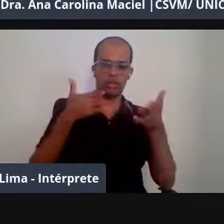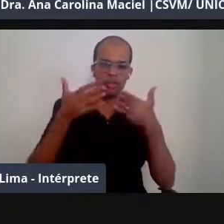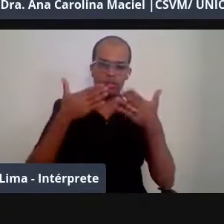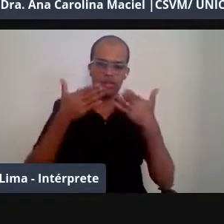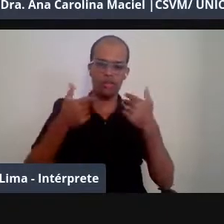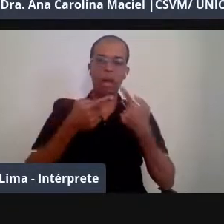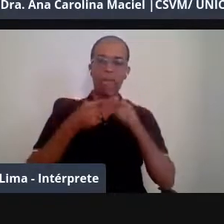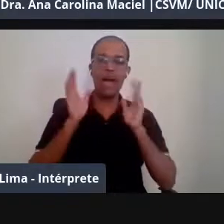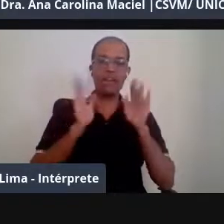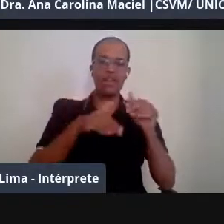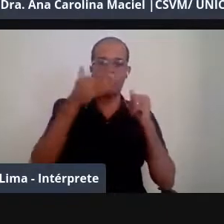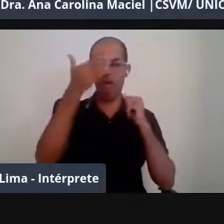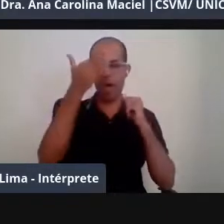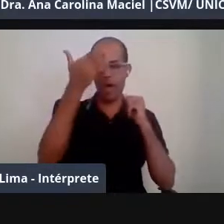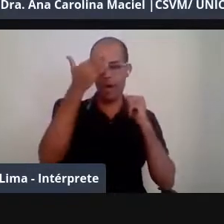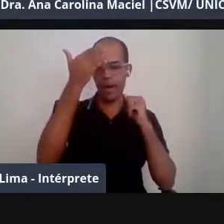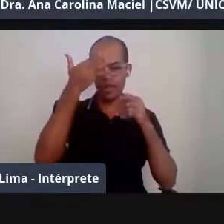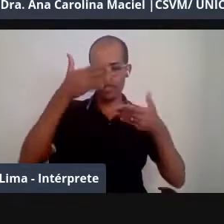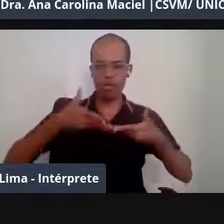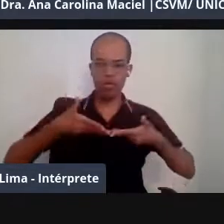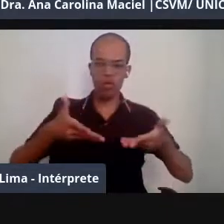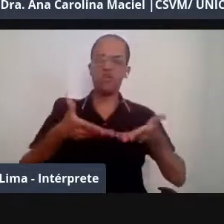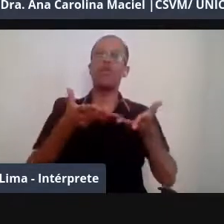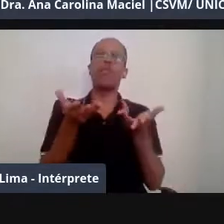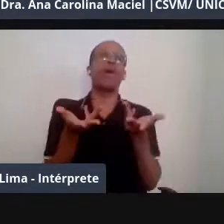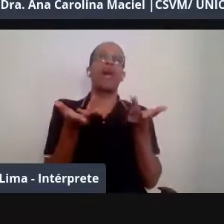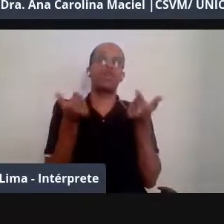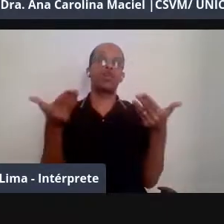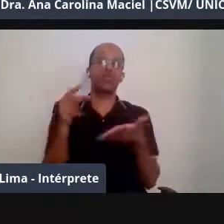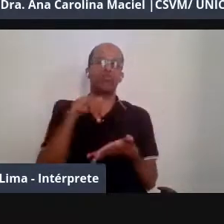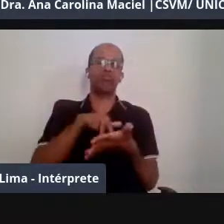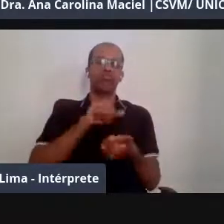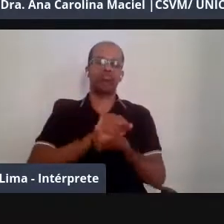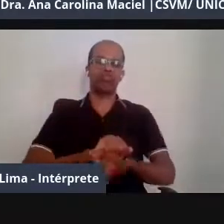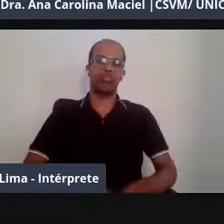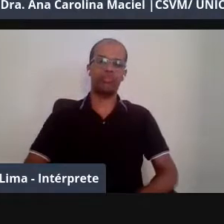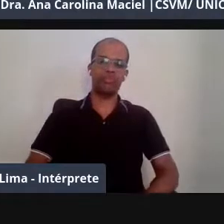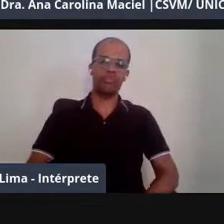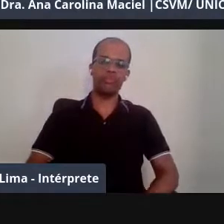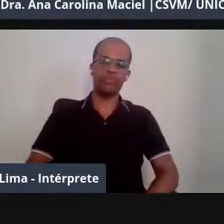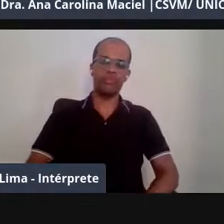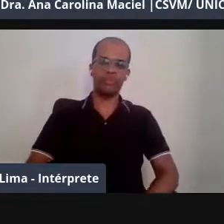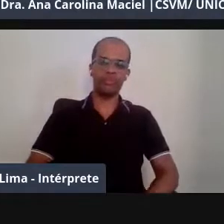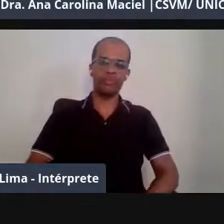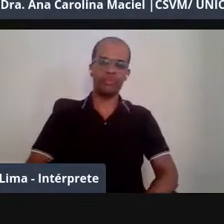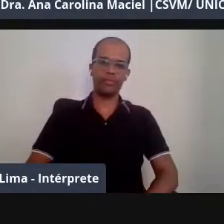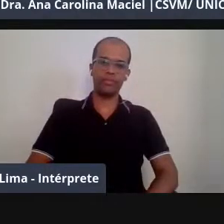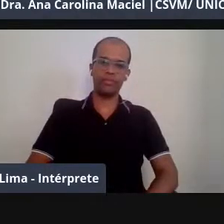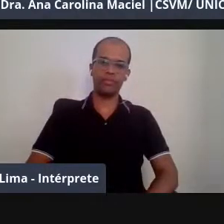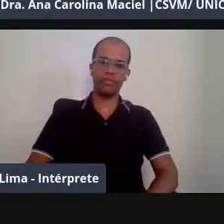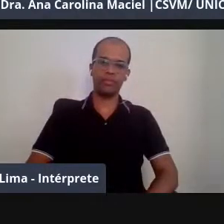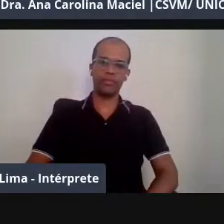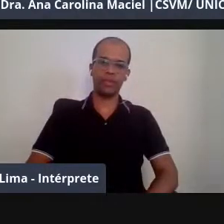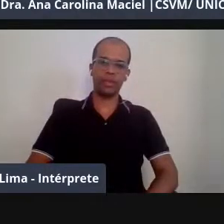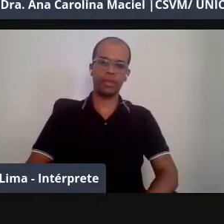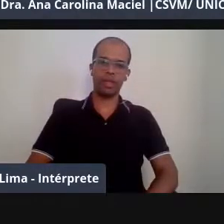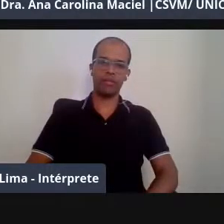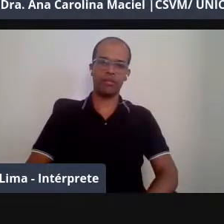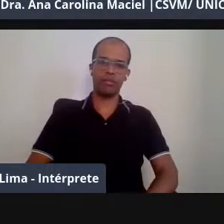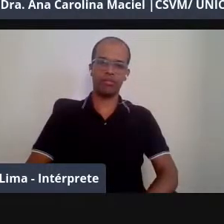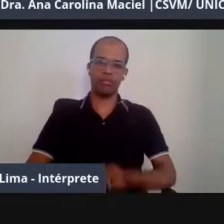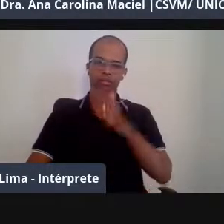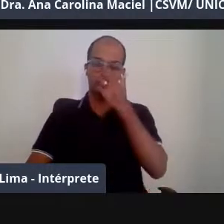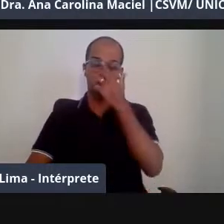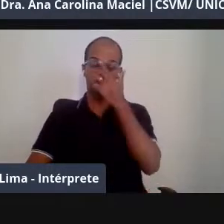eu agradeço muito o convite, foi muito bom estar com vocês. Muito bem, doutora Larissa Gentilhana,